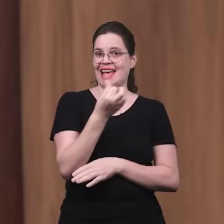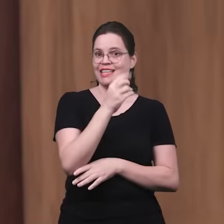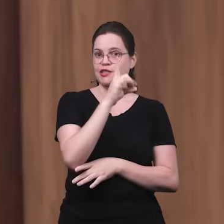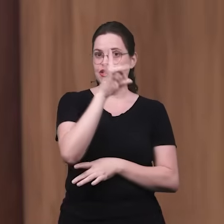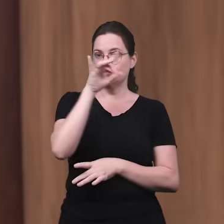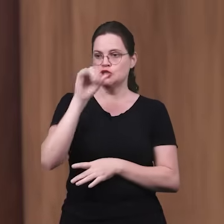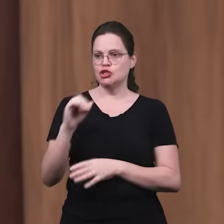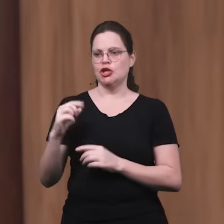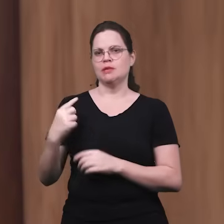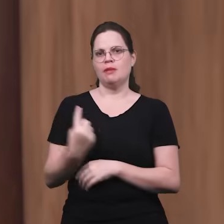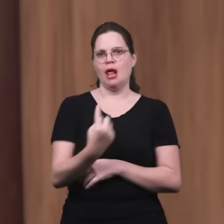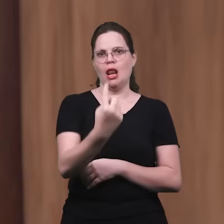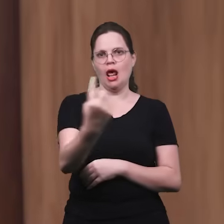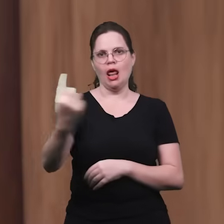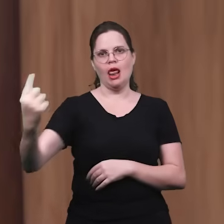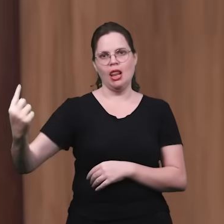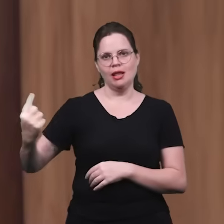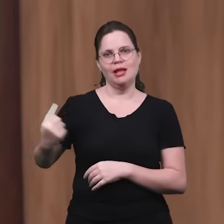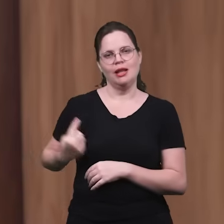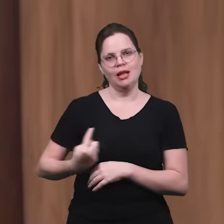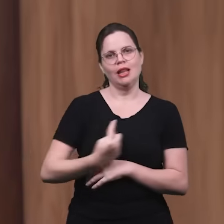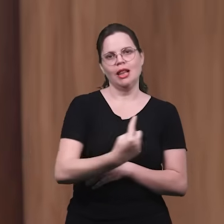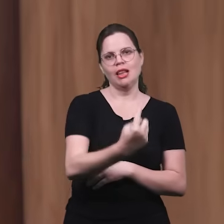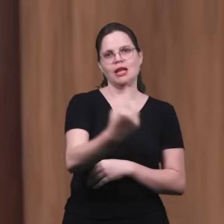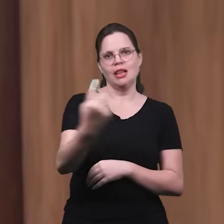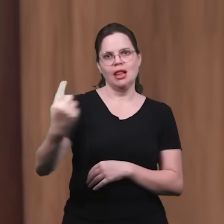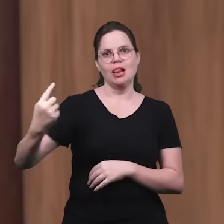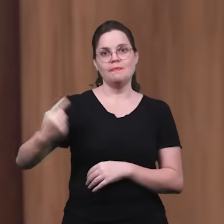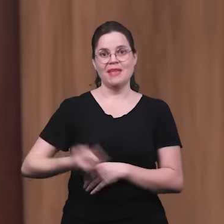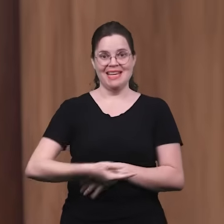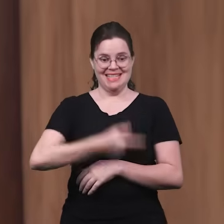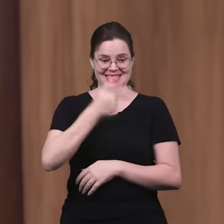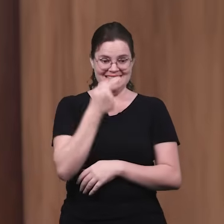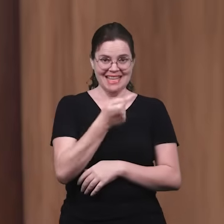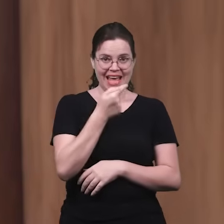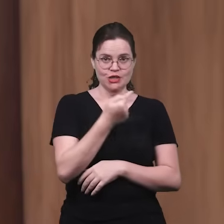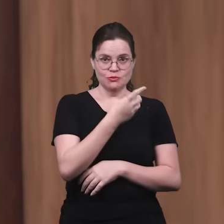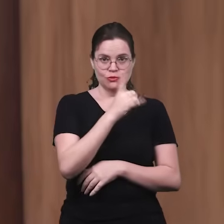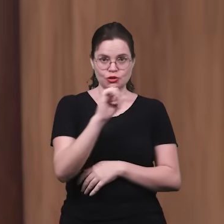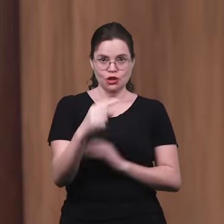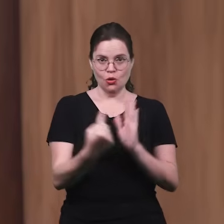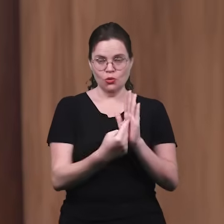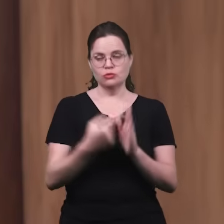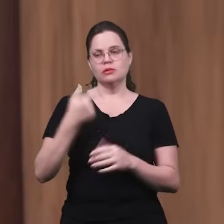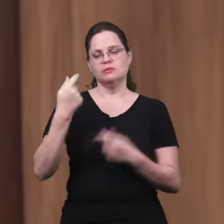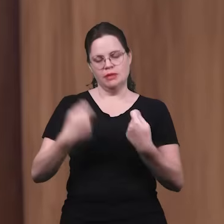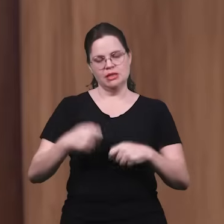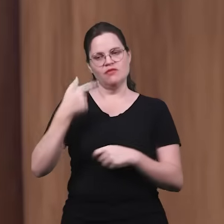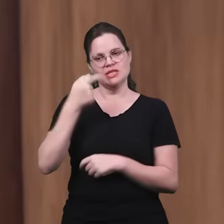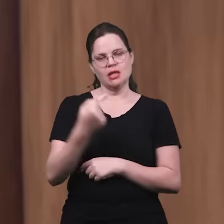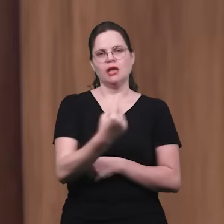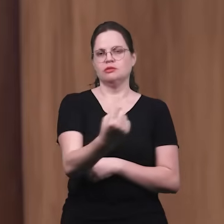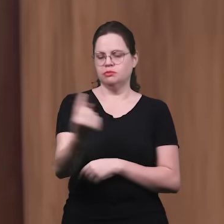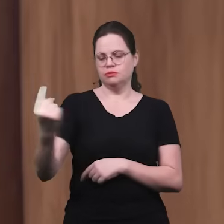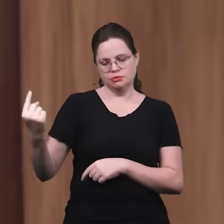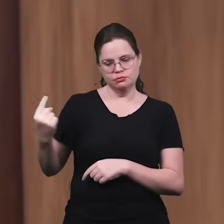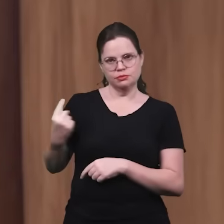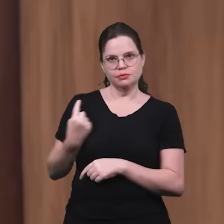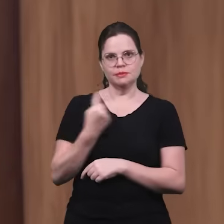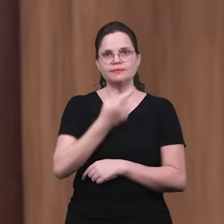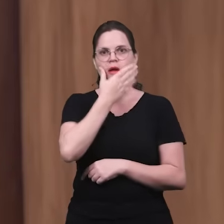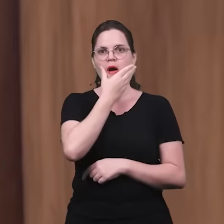cidade, no 7º dia, 7 voltas, os homens armados à frente, os sacerdotes